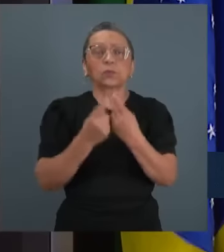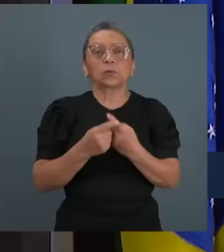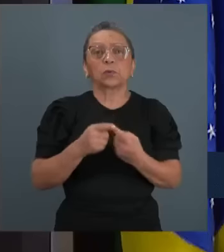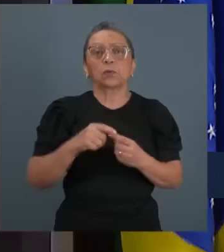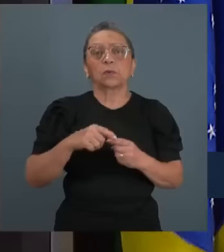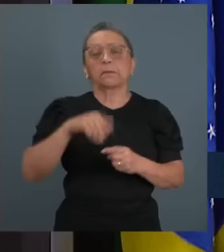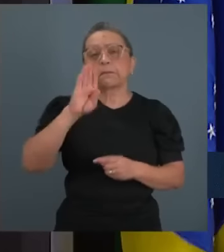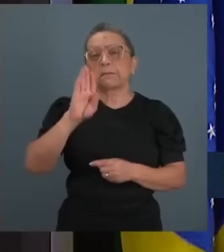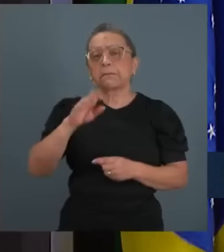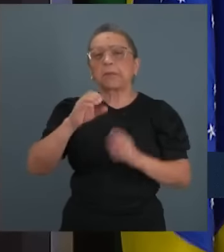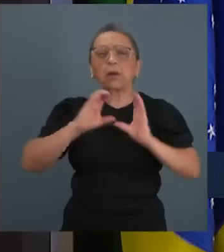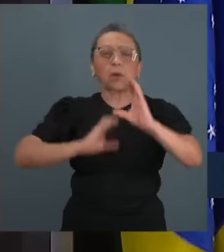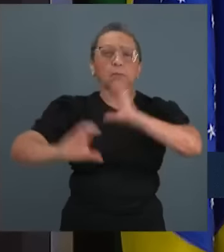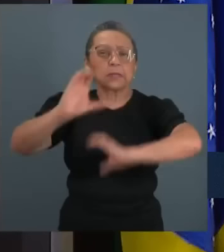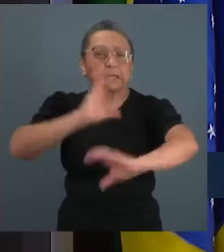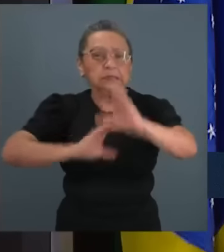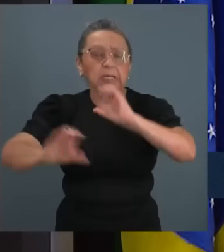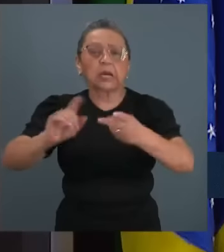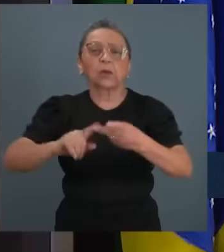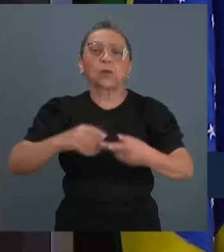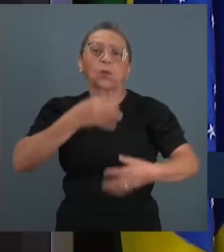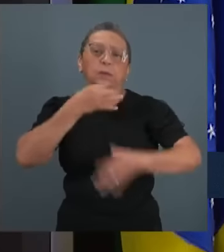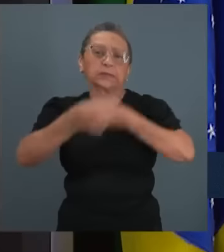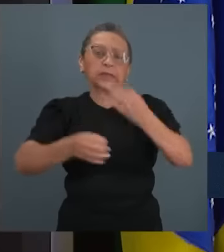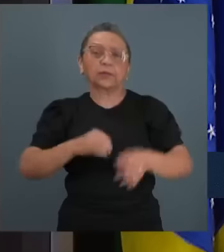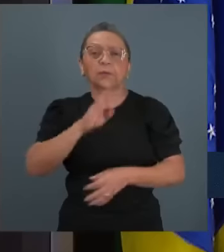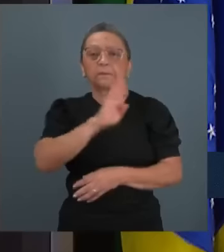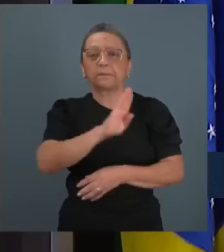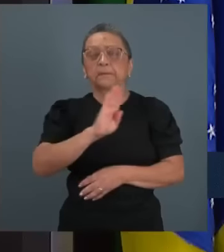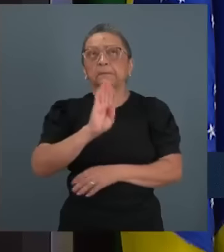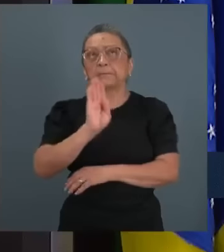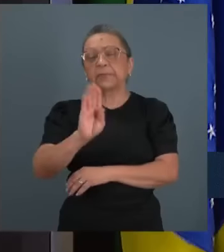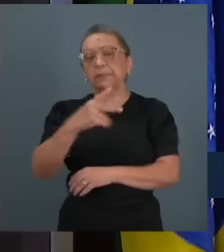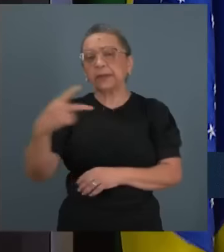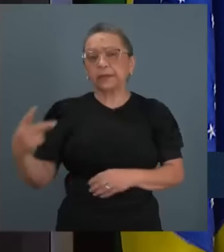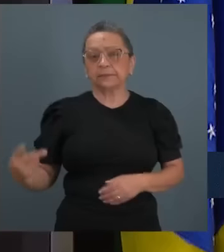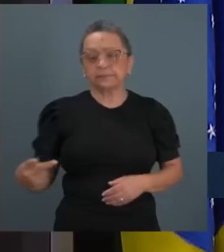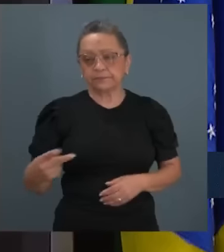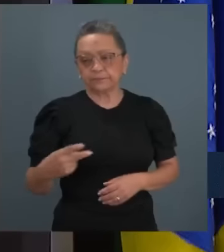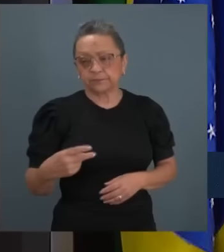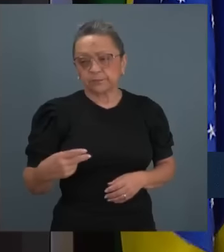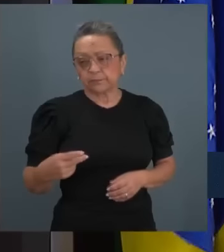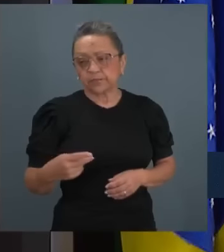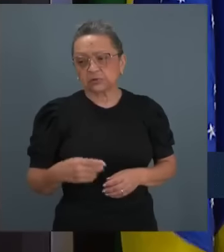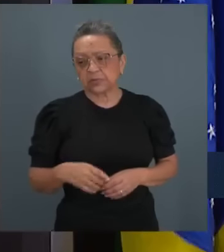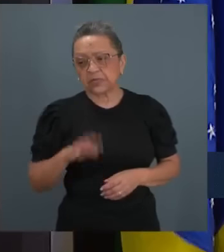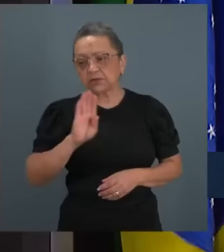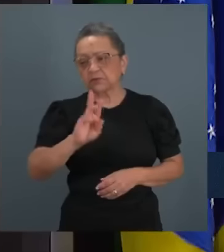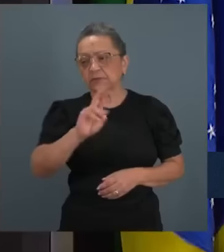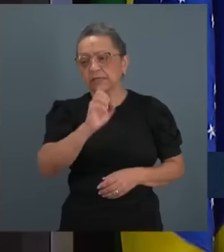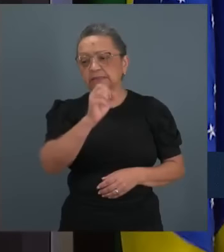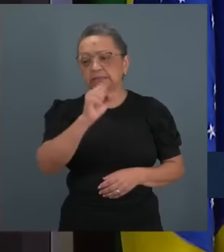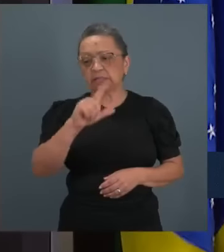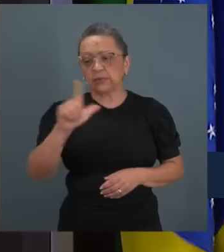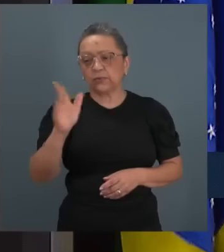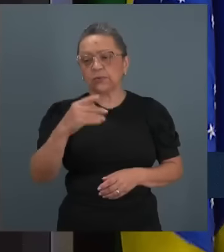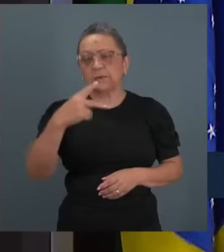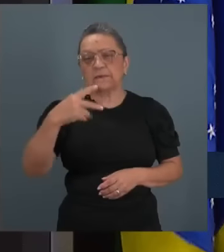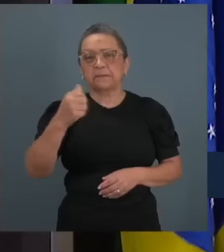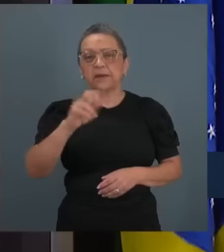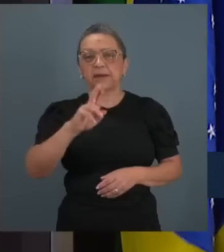de comunicação, de comentário político e história do Brasil, está aqui em Brasília, veio